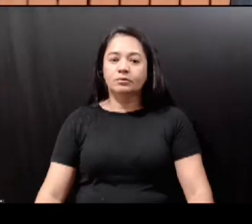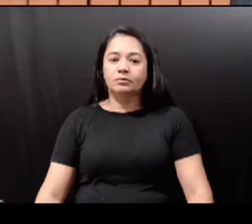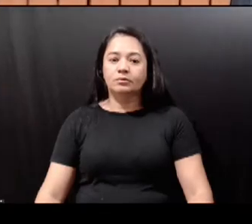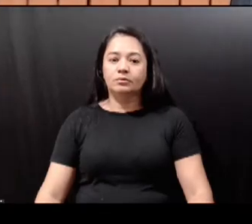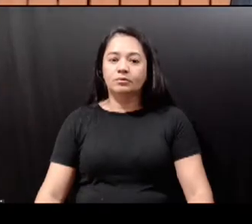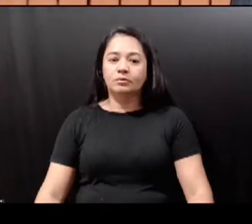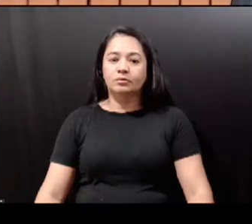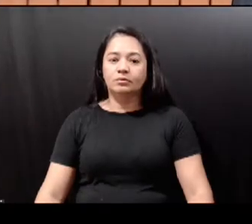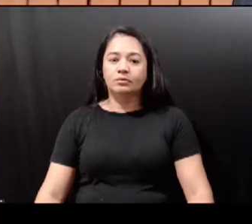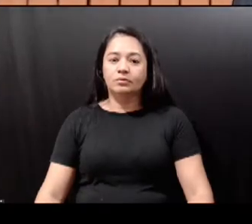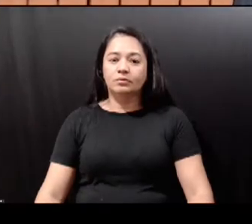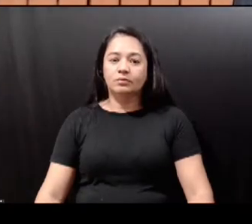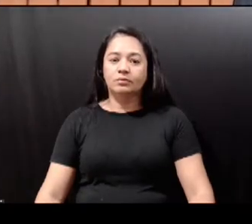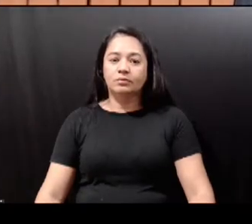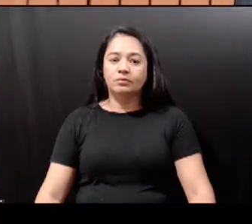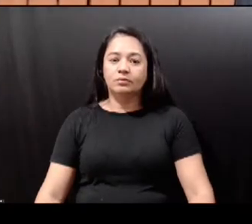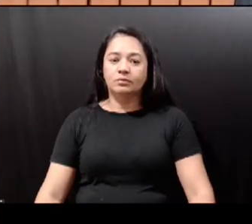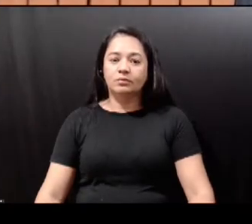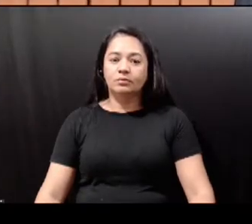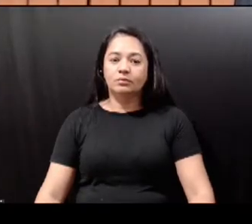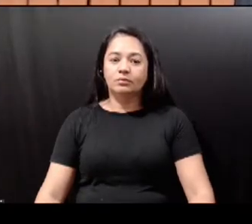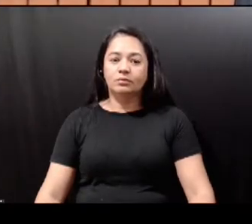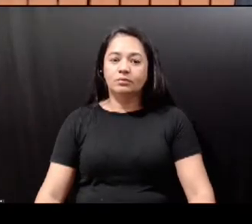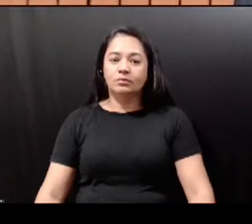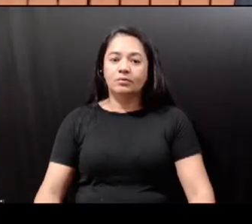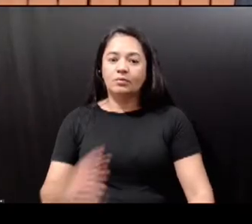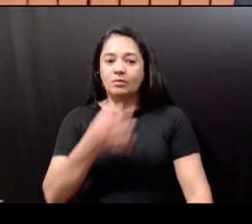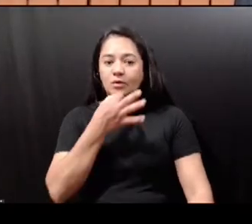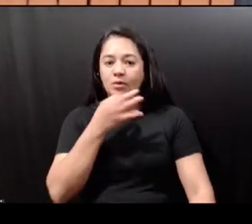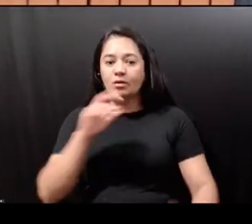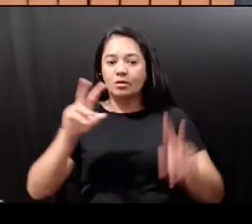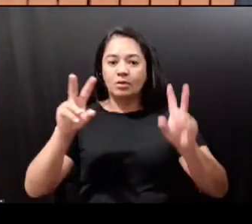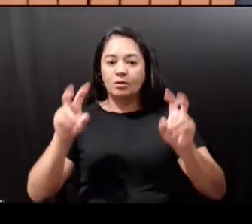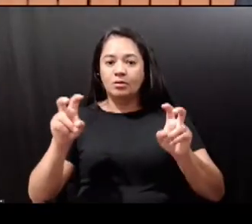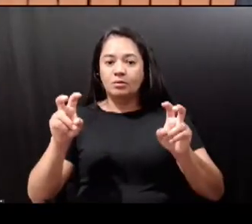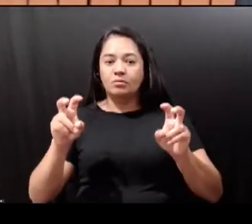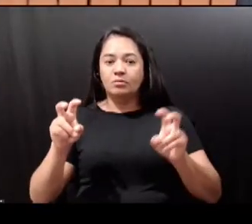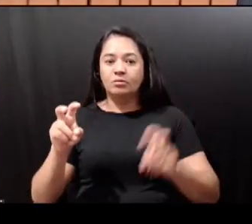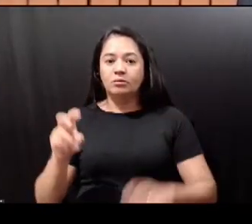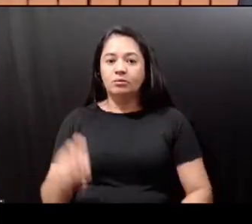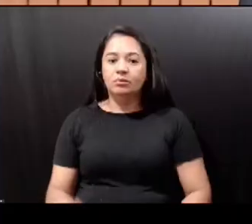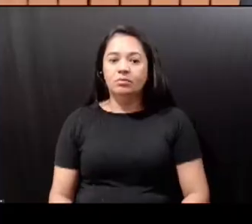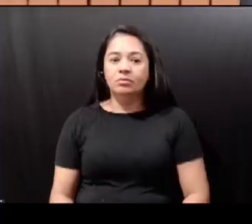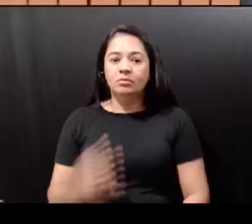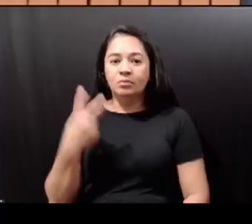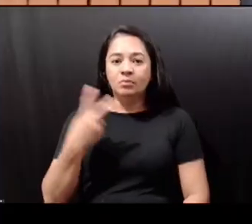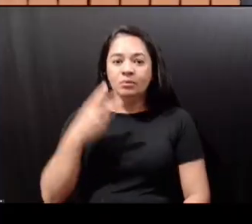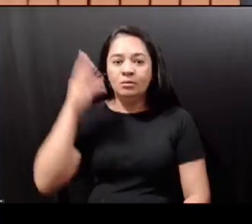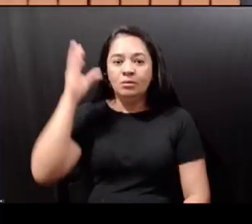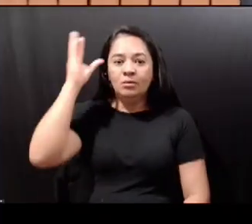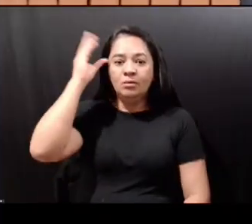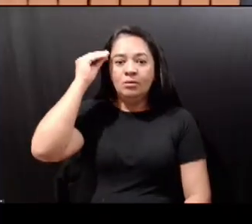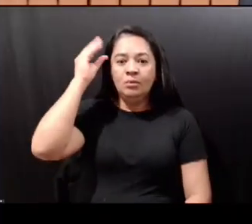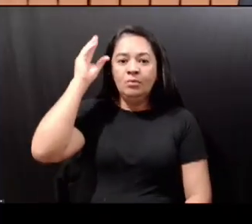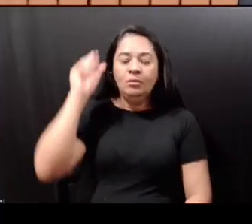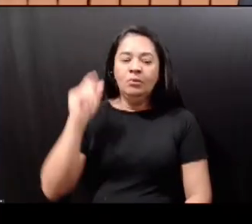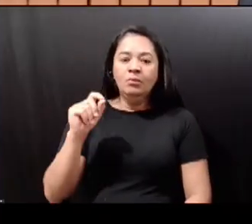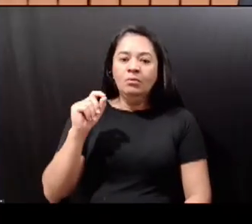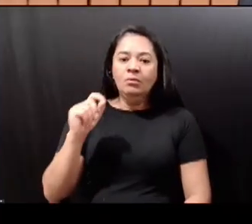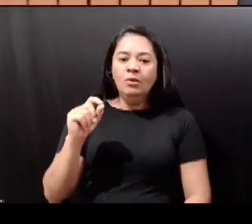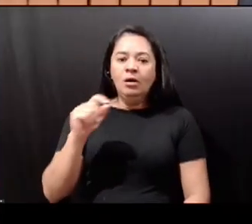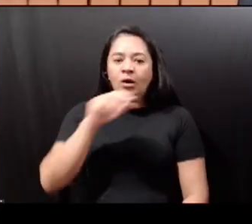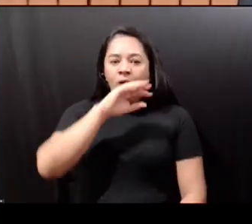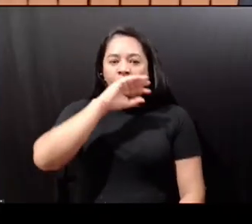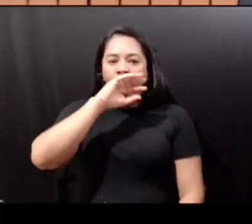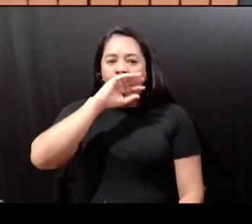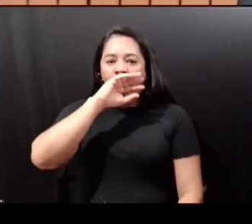Então, acho que ficou um assunto, e grande ideia aqui do vereador Benelima, vereador Carlinhos. E isso que é importante o debate na comissão,